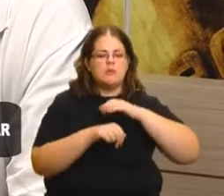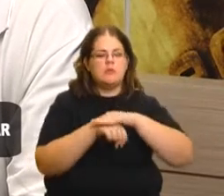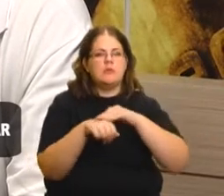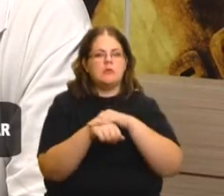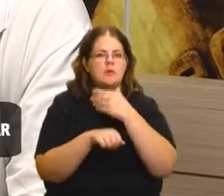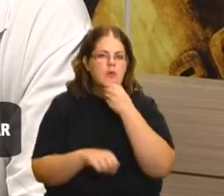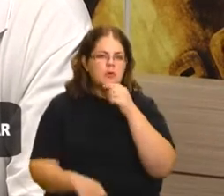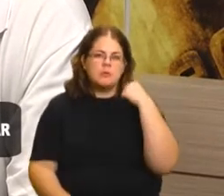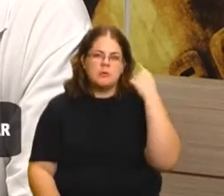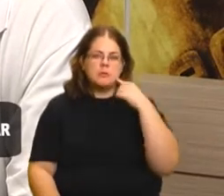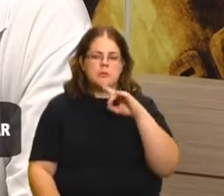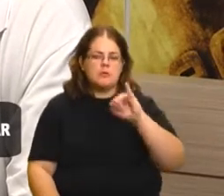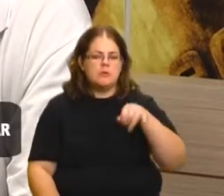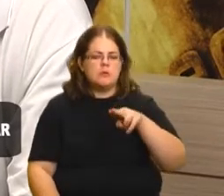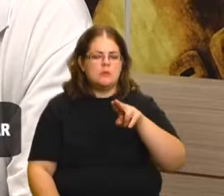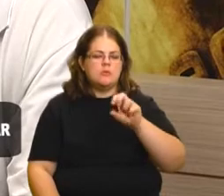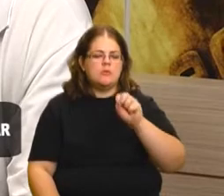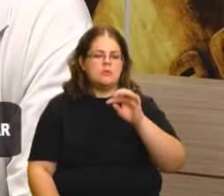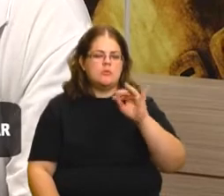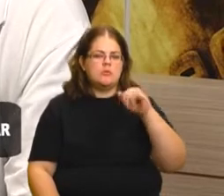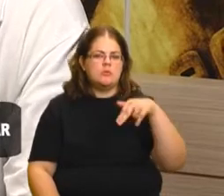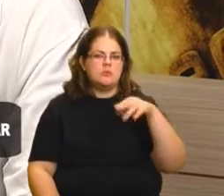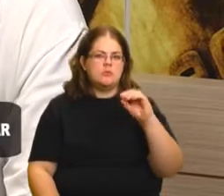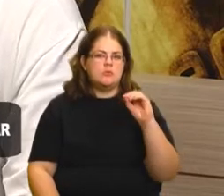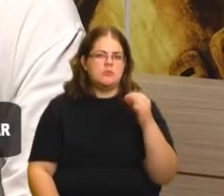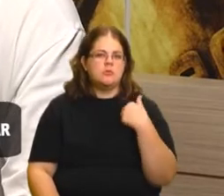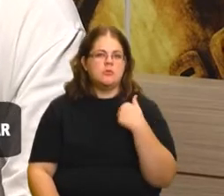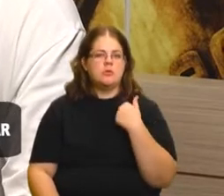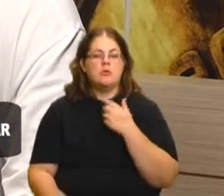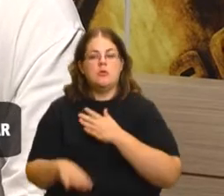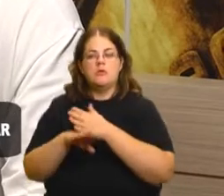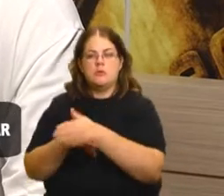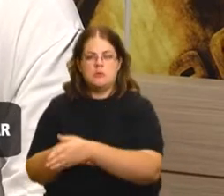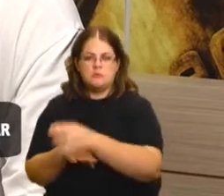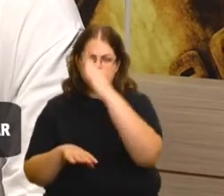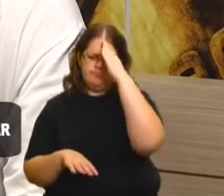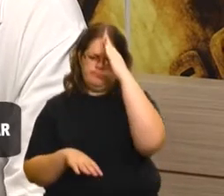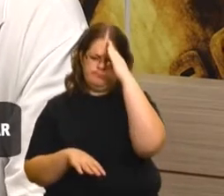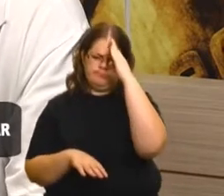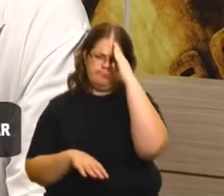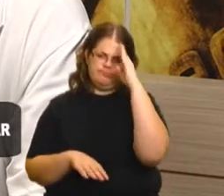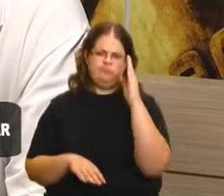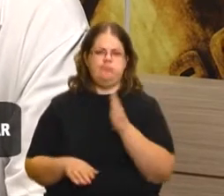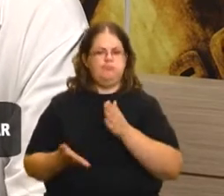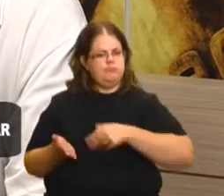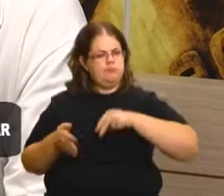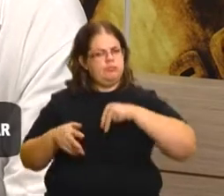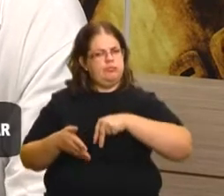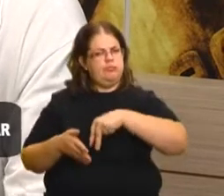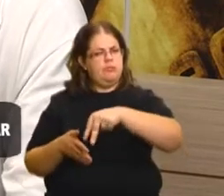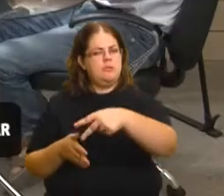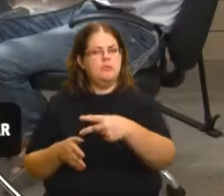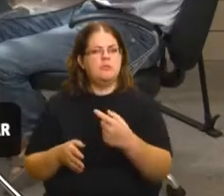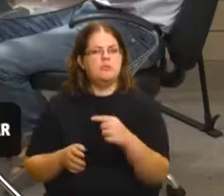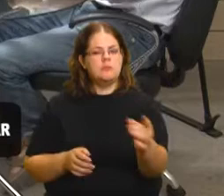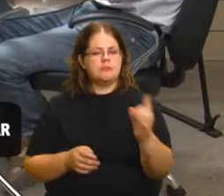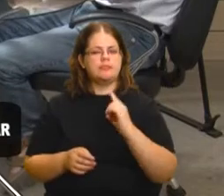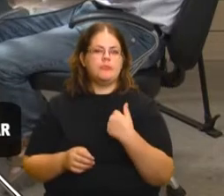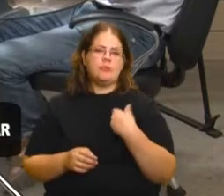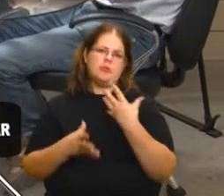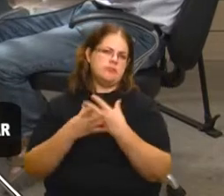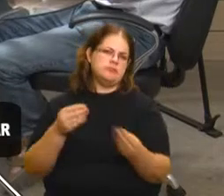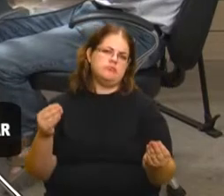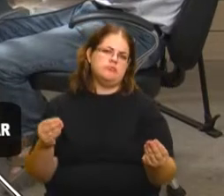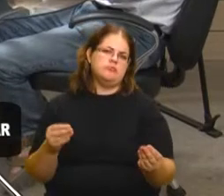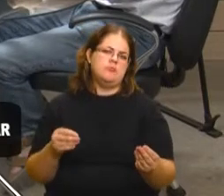conversei com o deputado Justino Quintana, nós estávamos entrando no QG do 3º Exército quando veio a ordem de